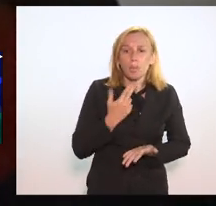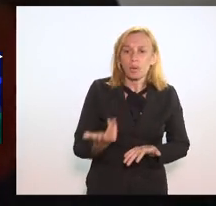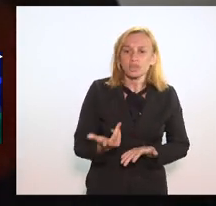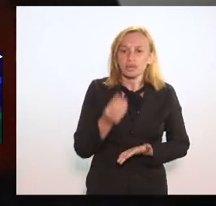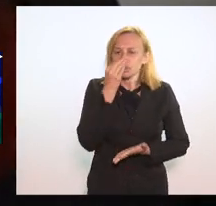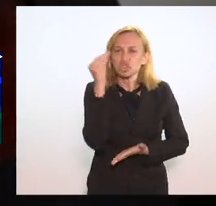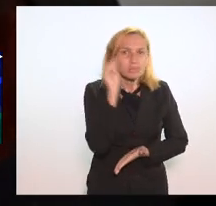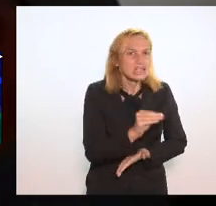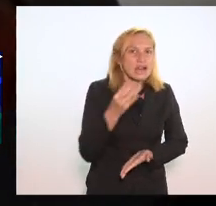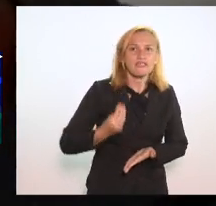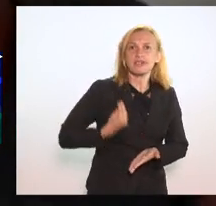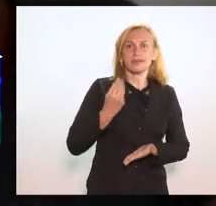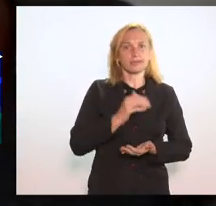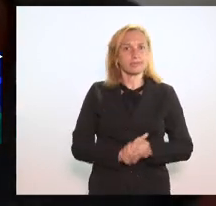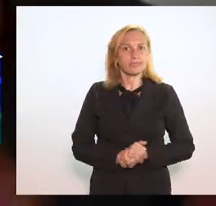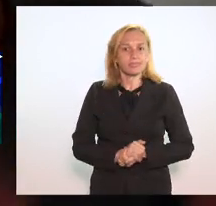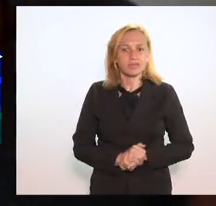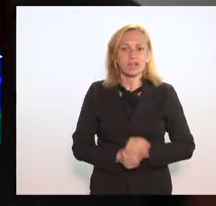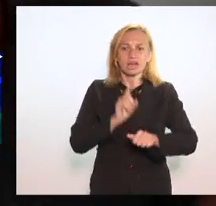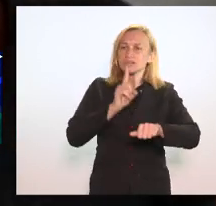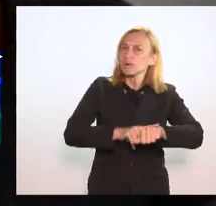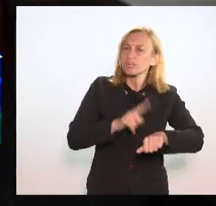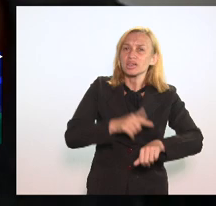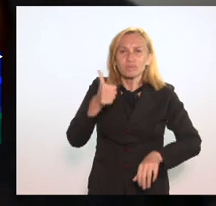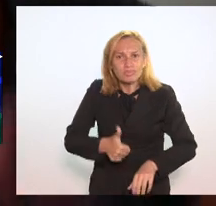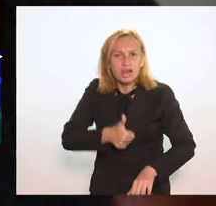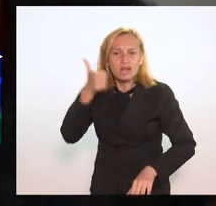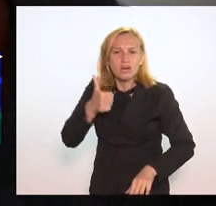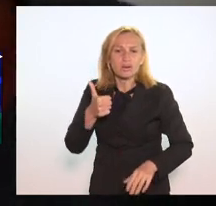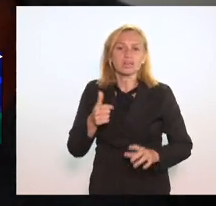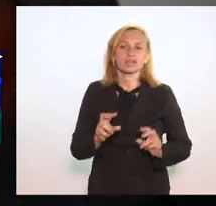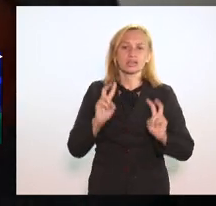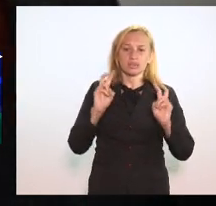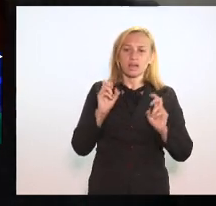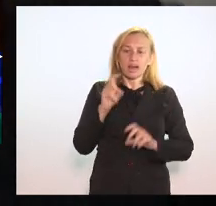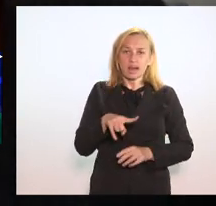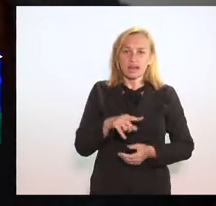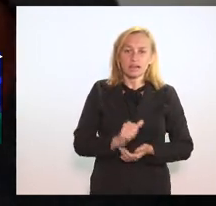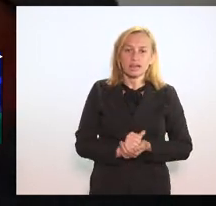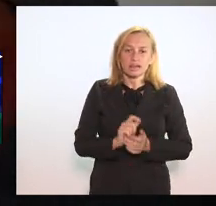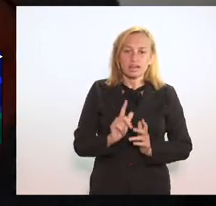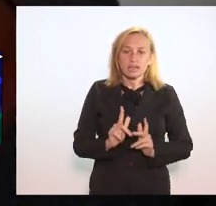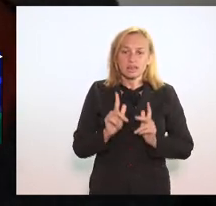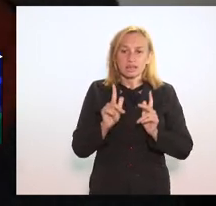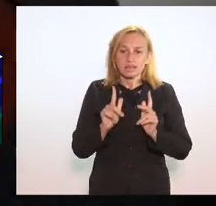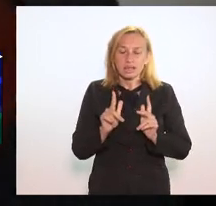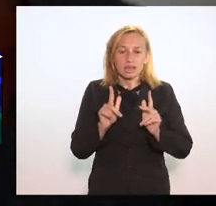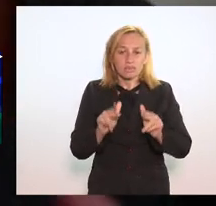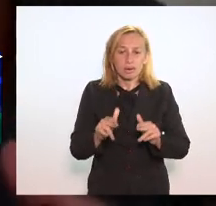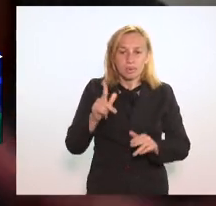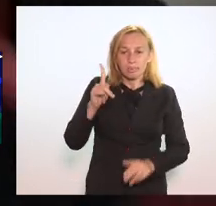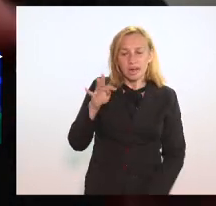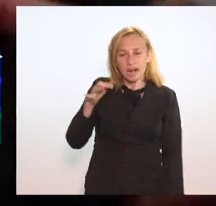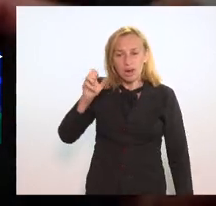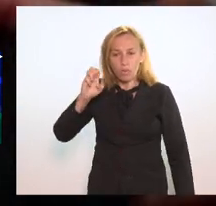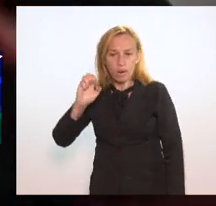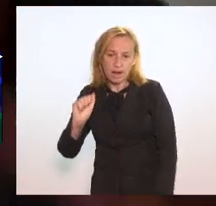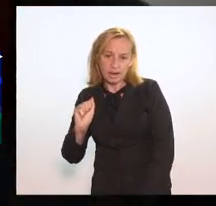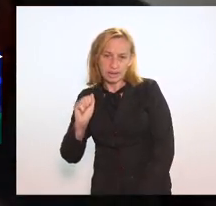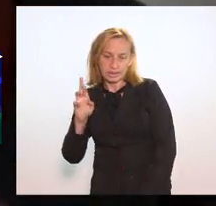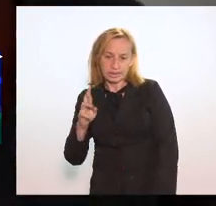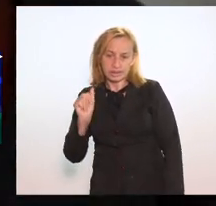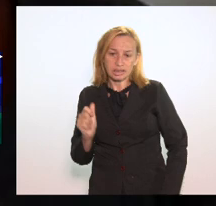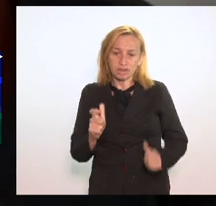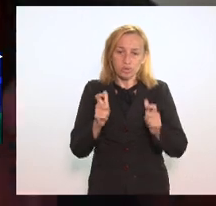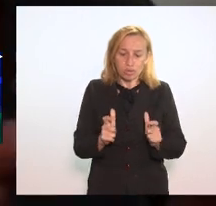podemos desprezar a vida e o momento melhor nessa situação é fazer da minha uma forma que tem lá na quadra tinha naquela quadra